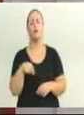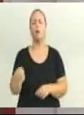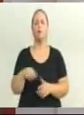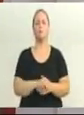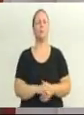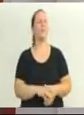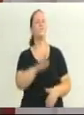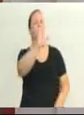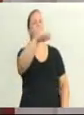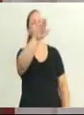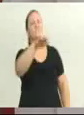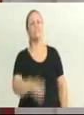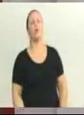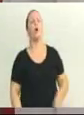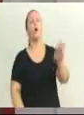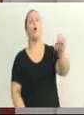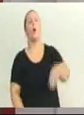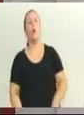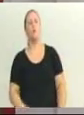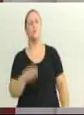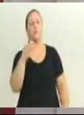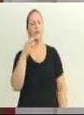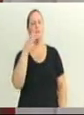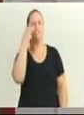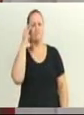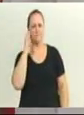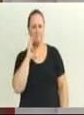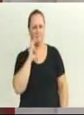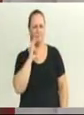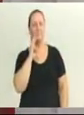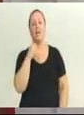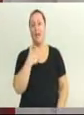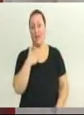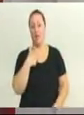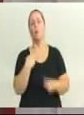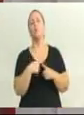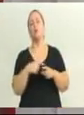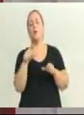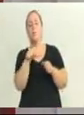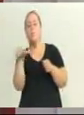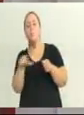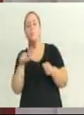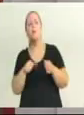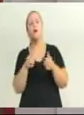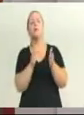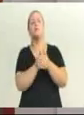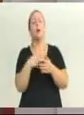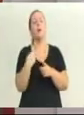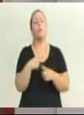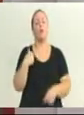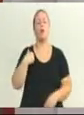eletrônica, vereador Wanderlei. Por isso que eu estou fazendo isso. E o procedimento é um só. Chama, inclusive, a polícia militar porque isso é crime.